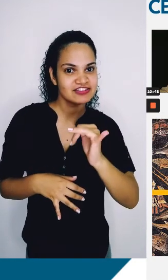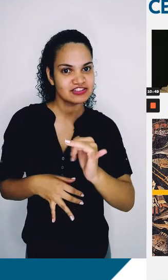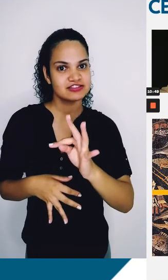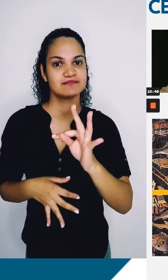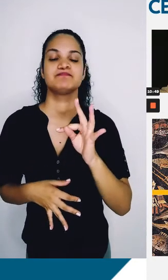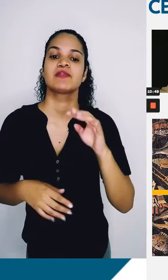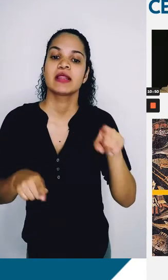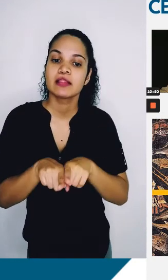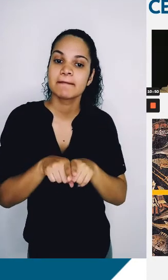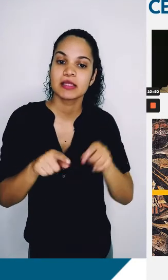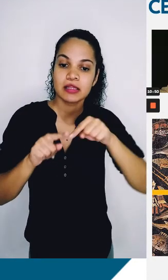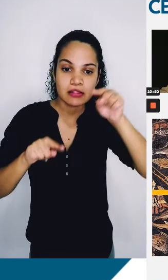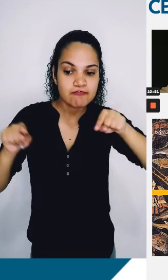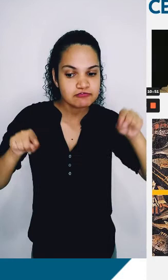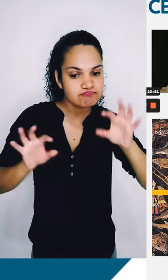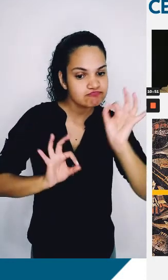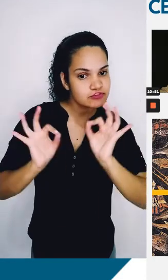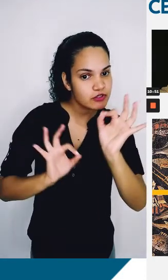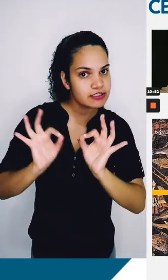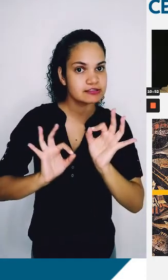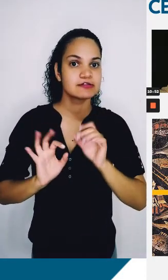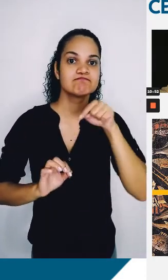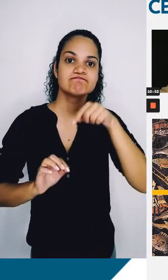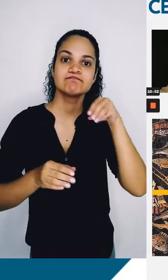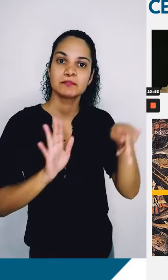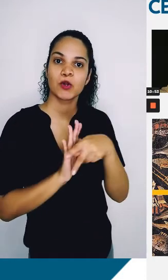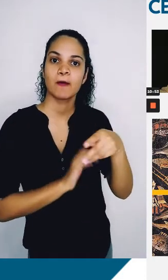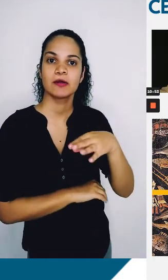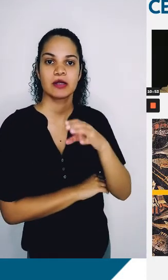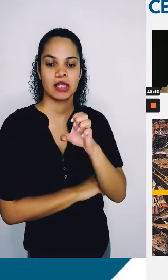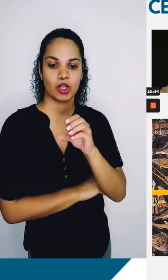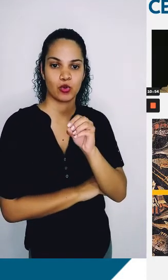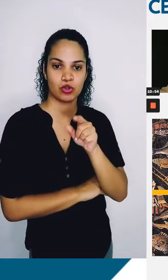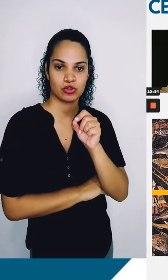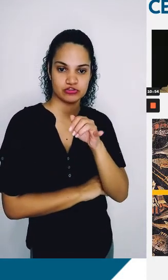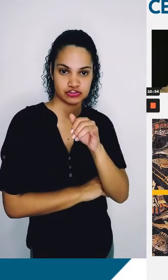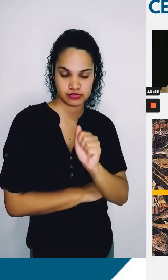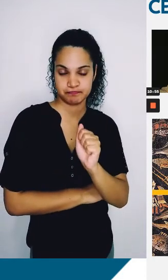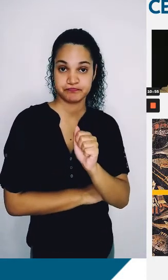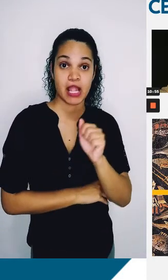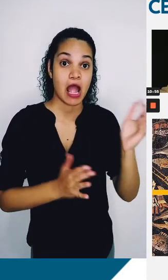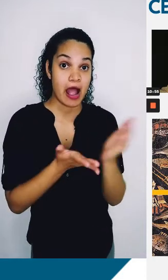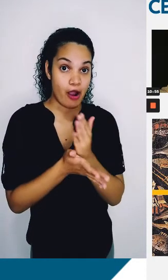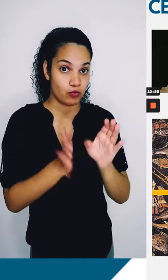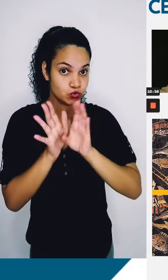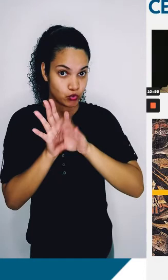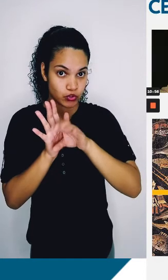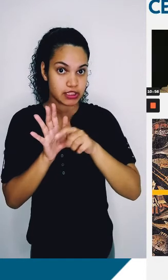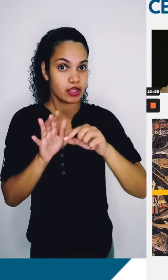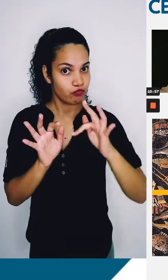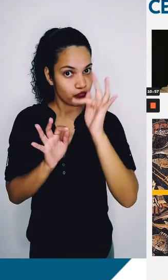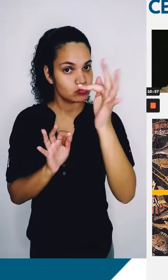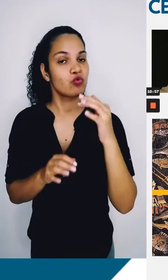ecológico e dos níveis de organização do mundo vivo estudados pela ecologia. Muitos desses conceitos nós